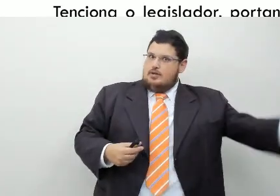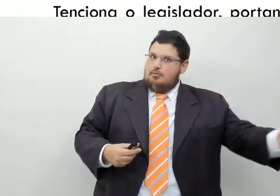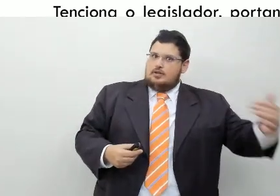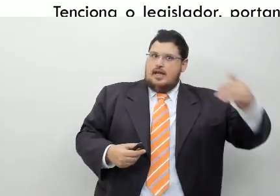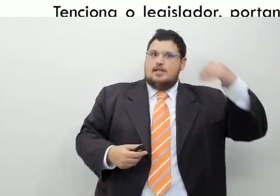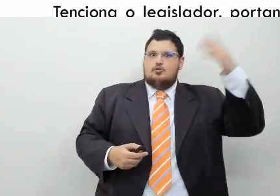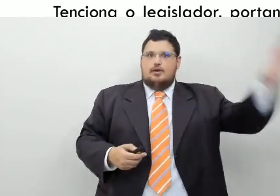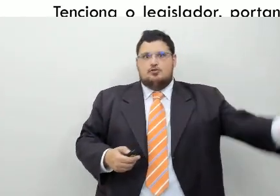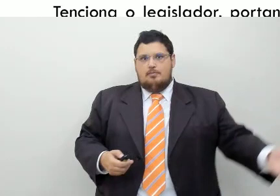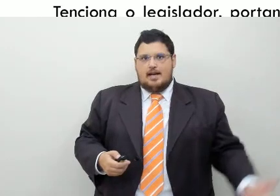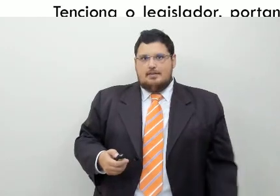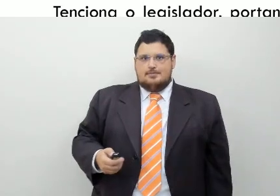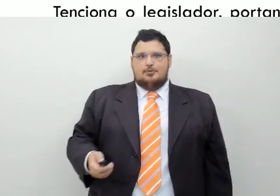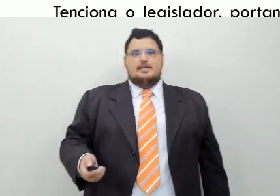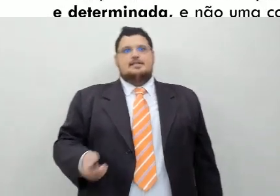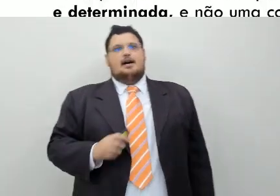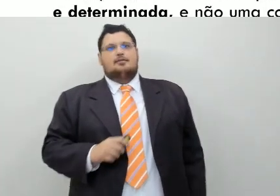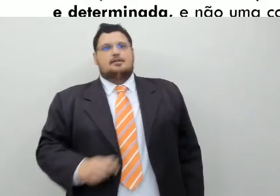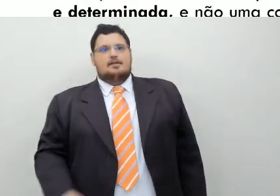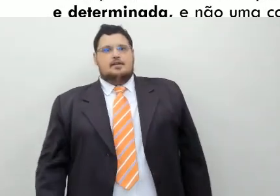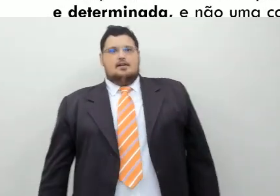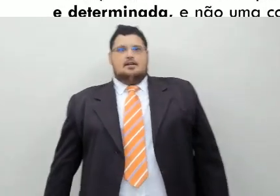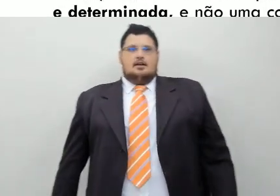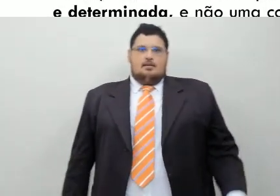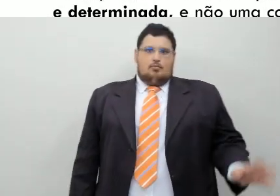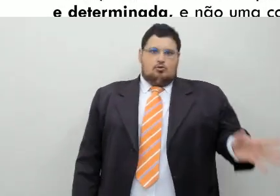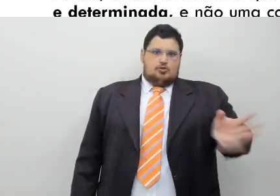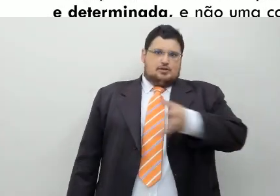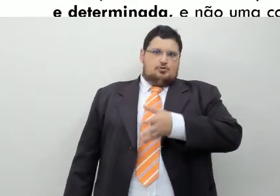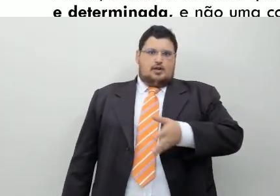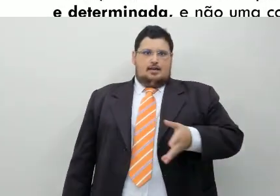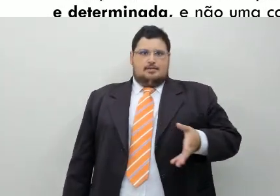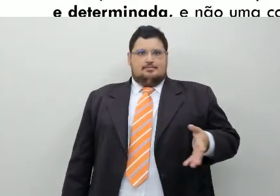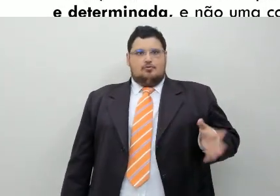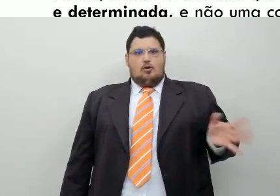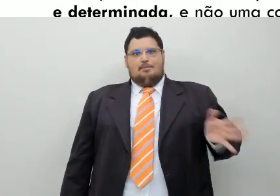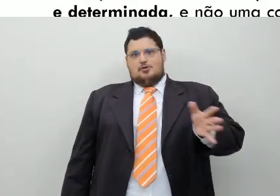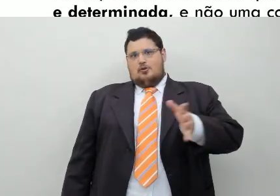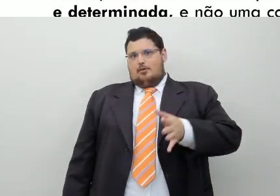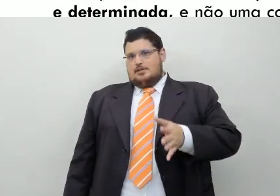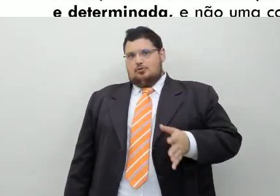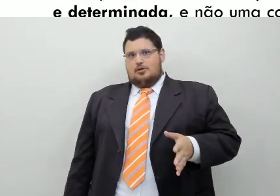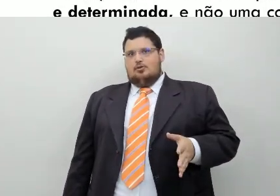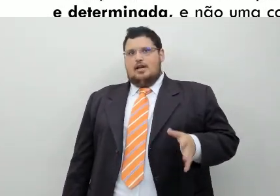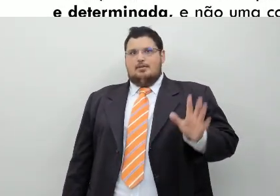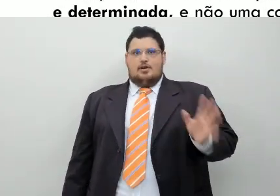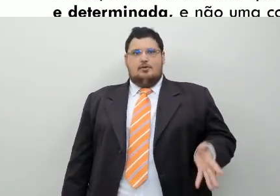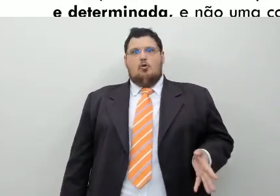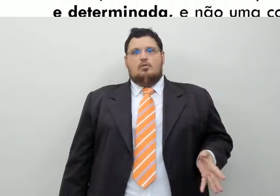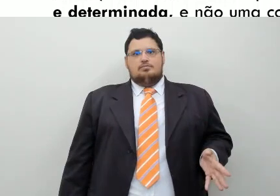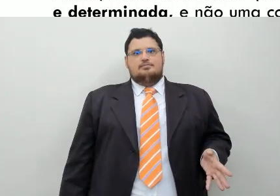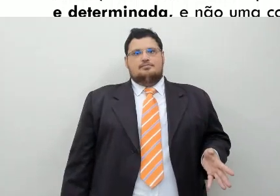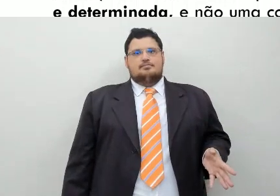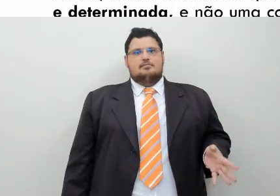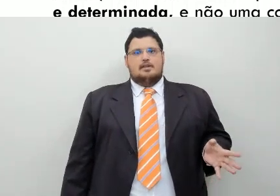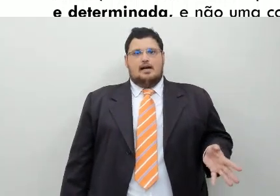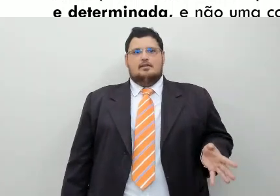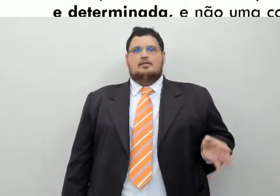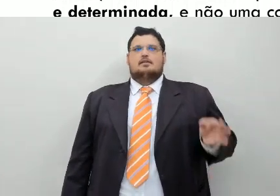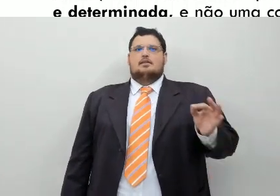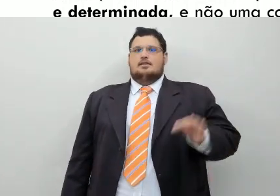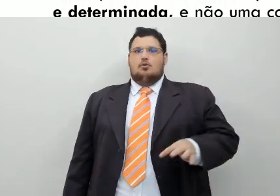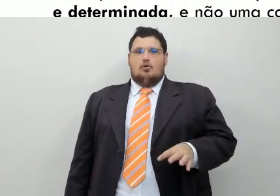risco hipotético, um risco meramente potencial. Bom, os sujeitos do crime. Qualquer pessoa pode ser autor do crime, é um crime comum,